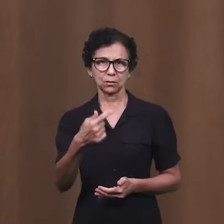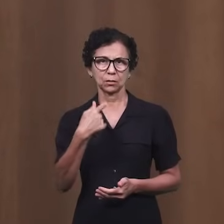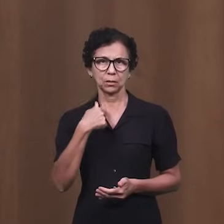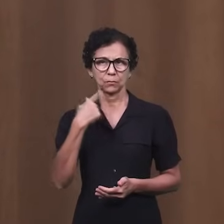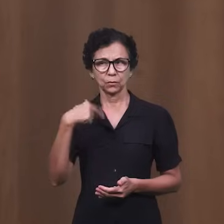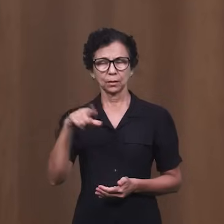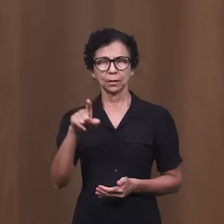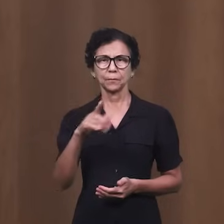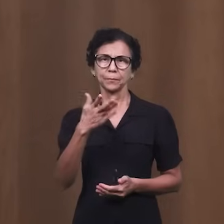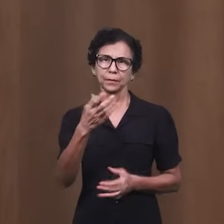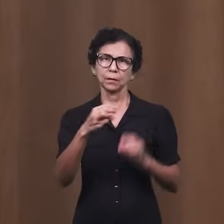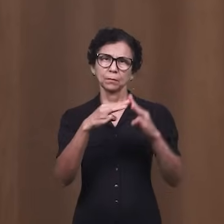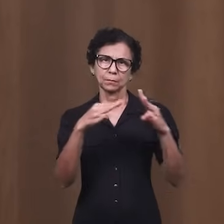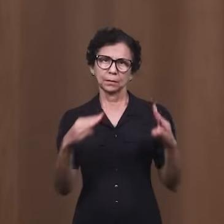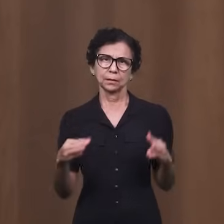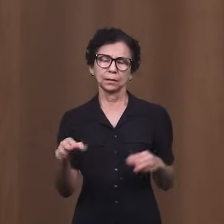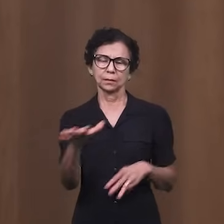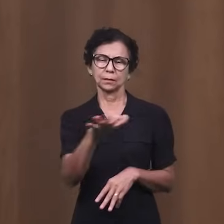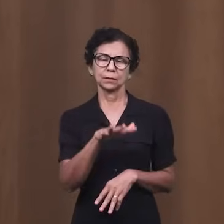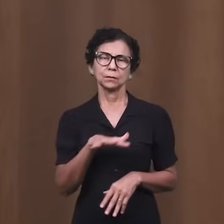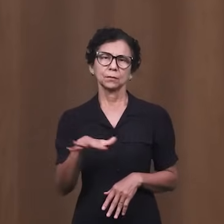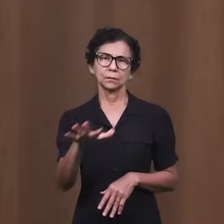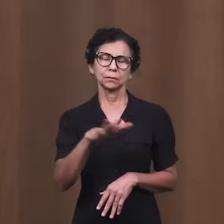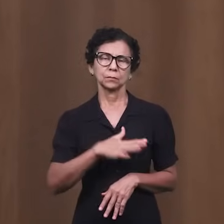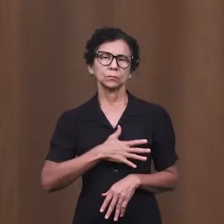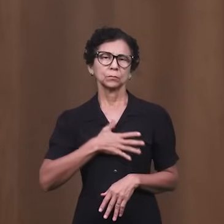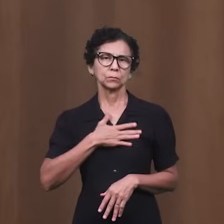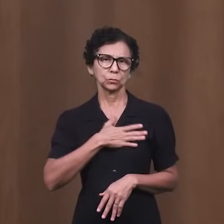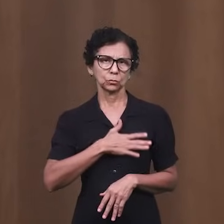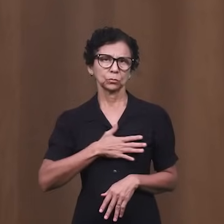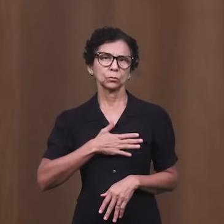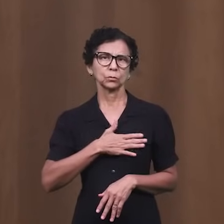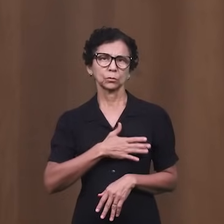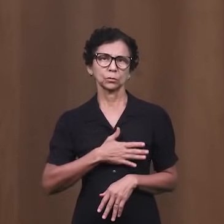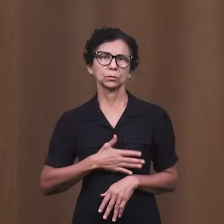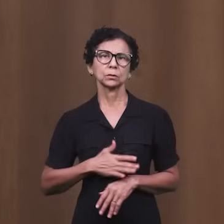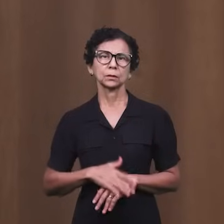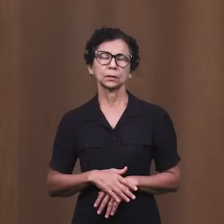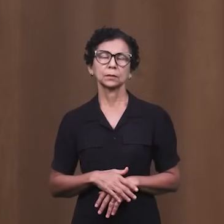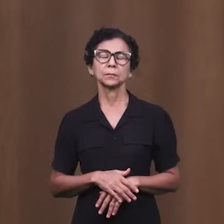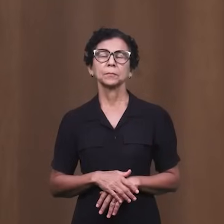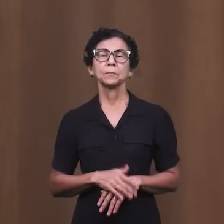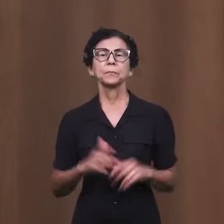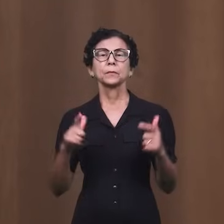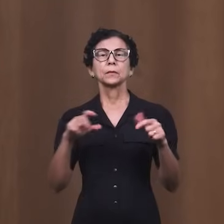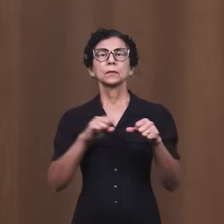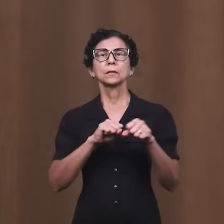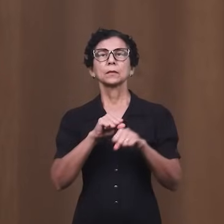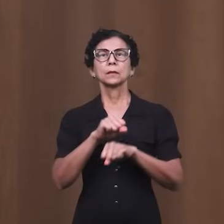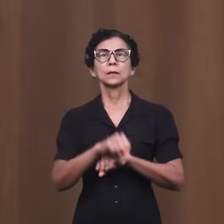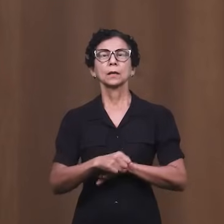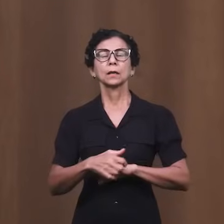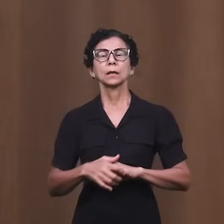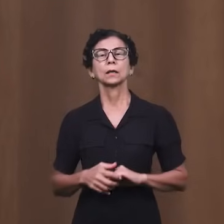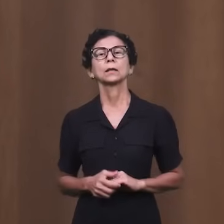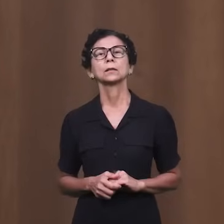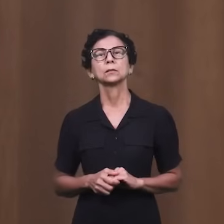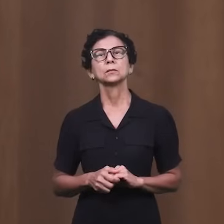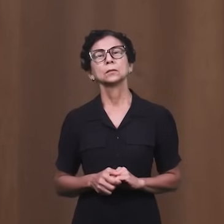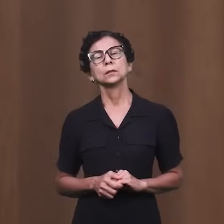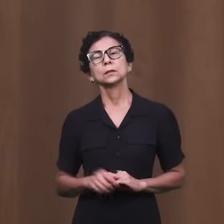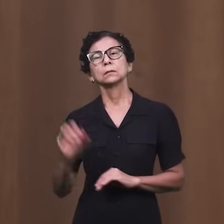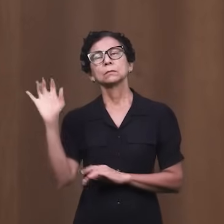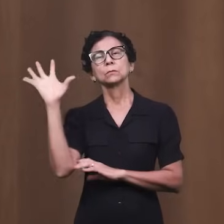um ambiente agradável muitos aqui conhecem o manaim os locais onde nós temos nossos seminários são locais eh de